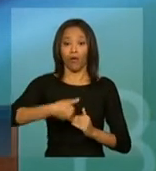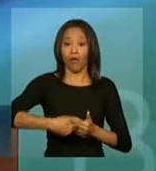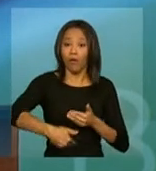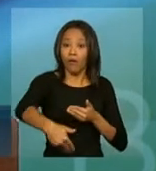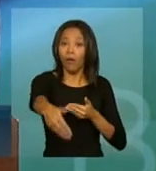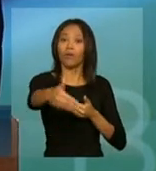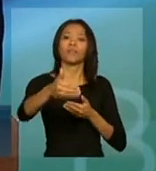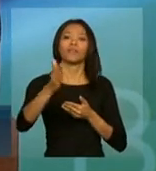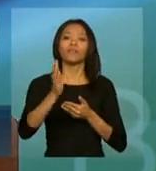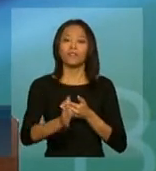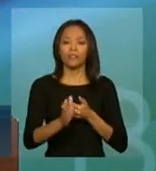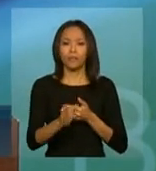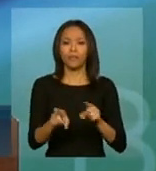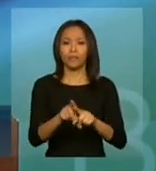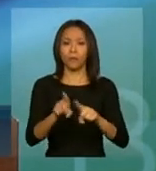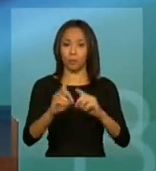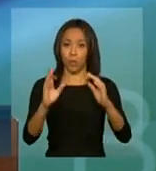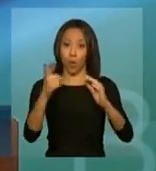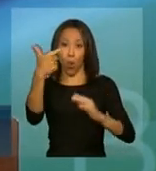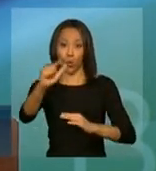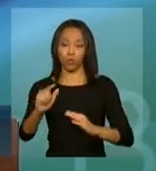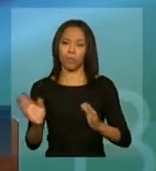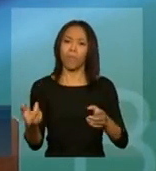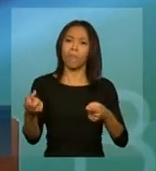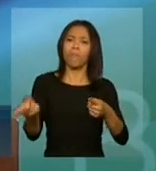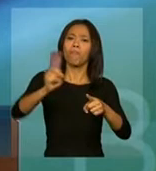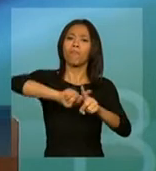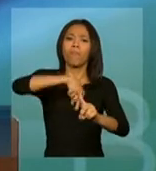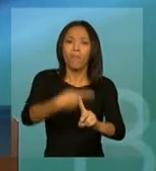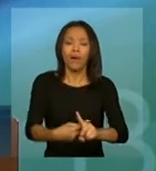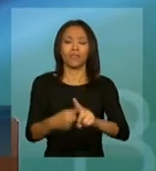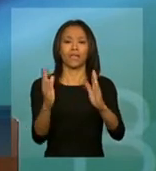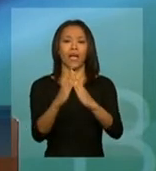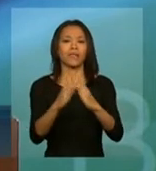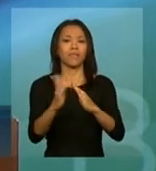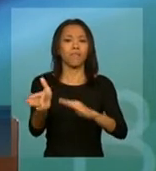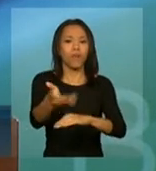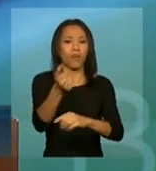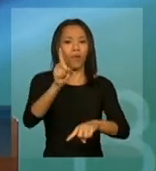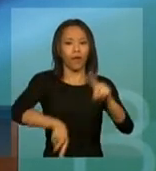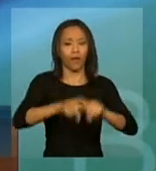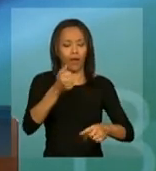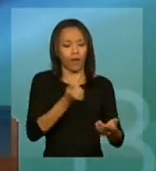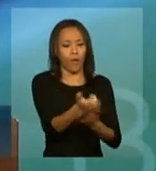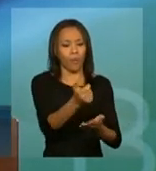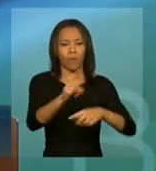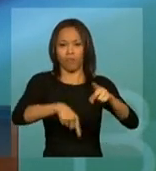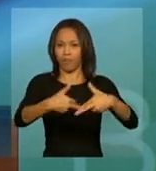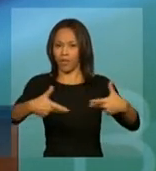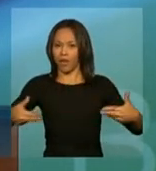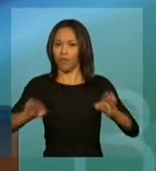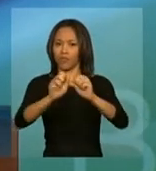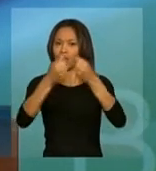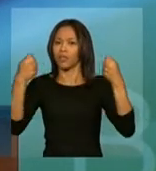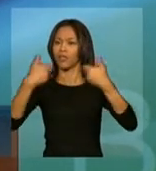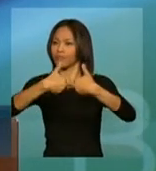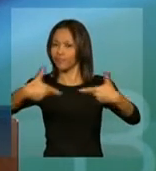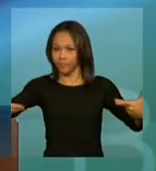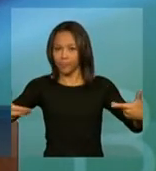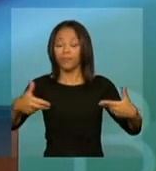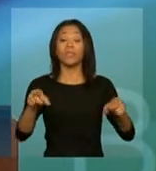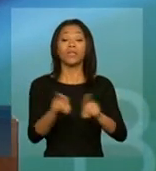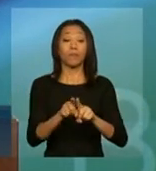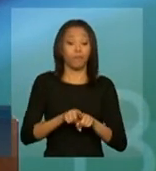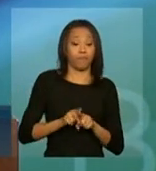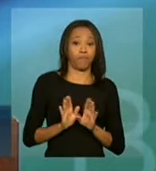completado agora pelo programa Minha Casa Melhor, sempre com a coordenação do dedicado e competente ministro Aguinaldo Ribeiro. No campo da